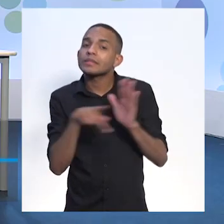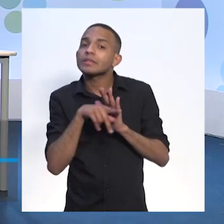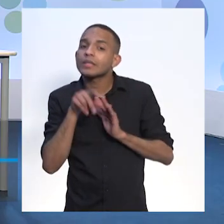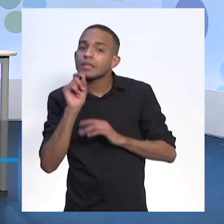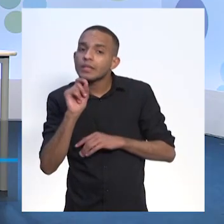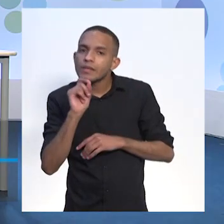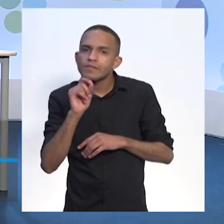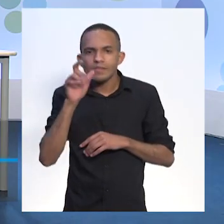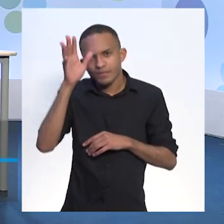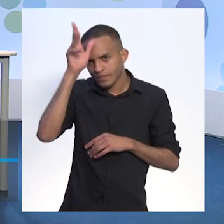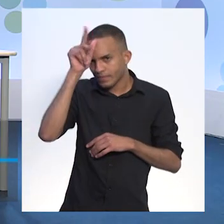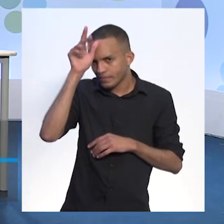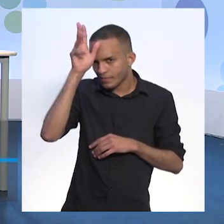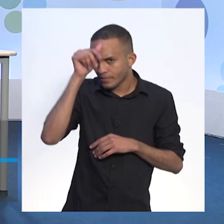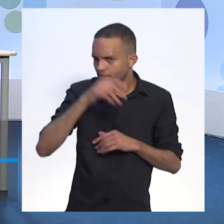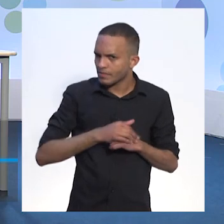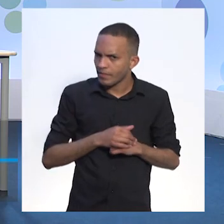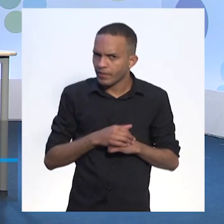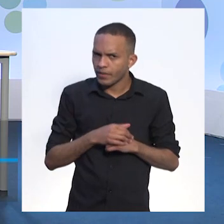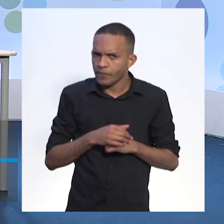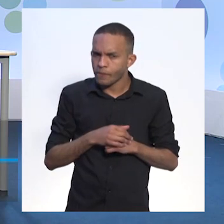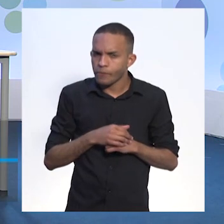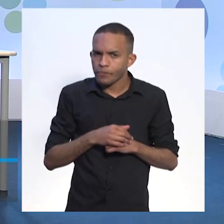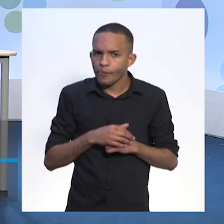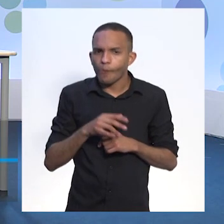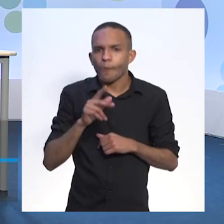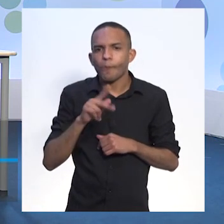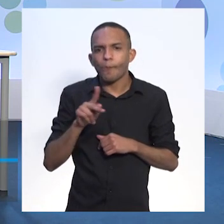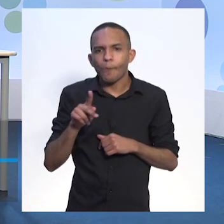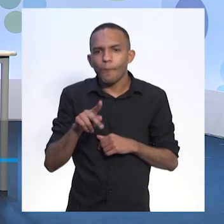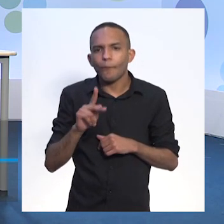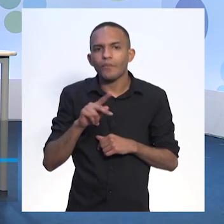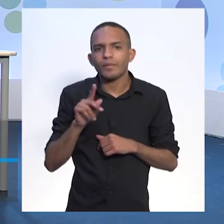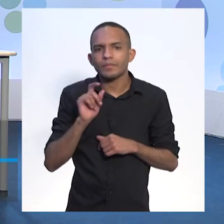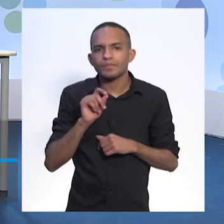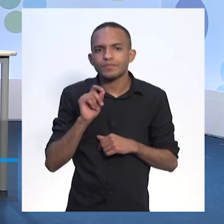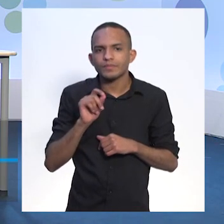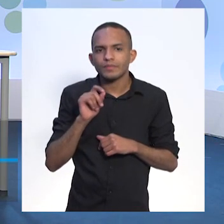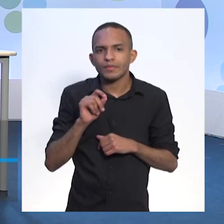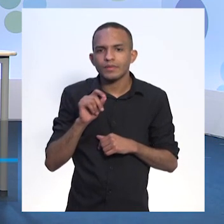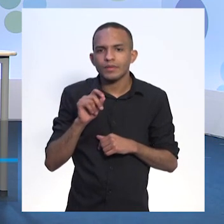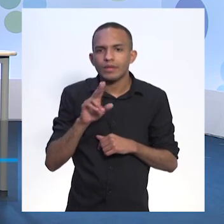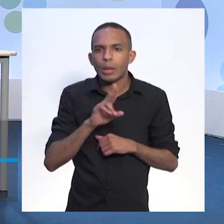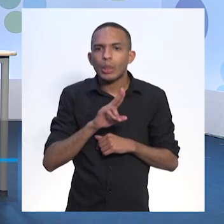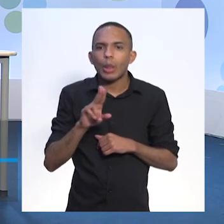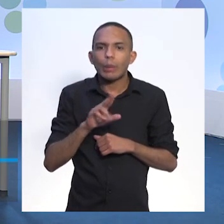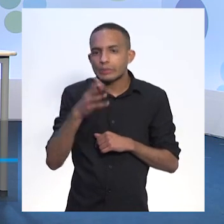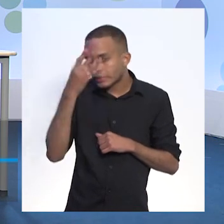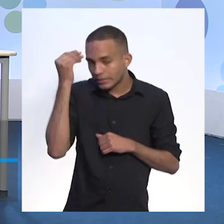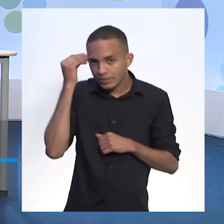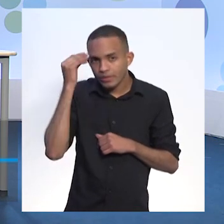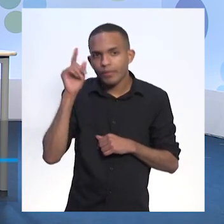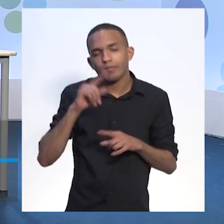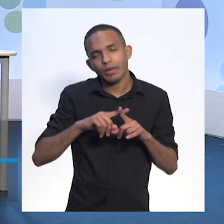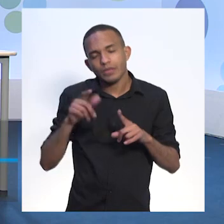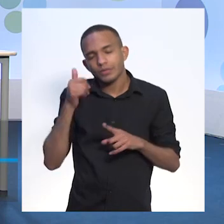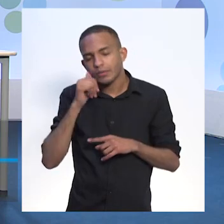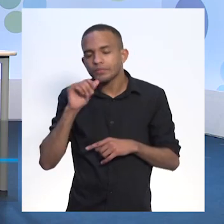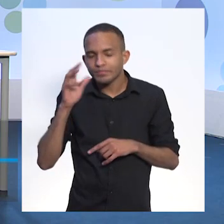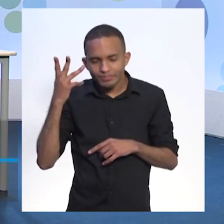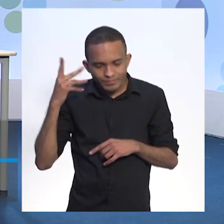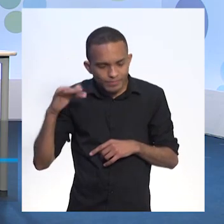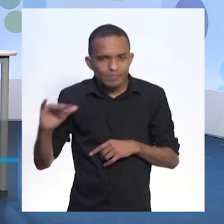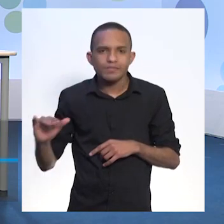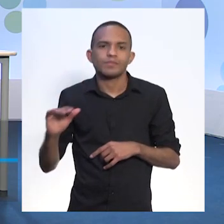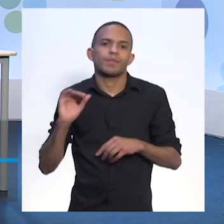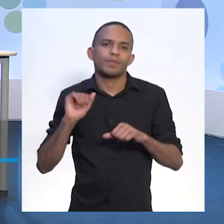a galinha. A Prolúcia colocou uma menina. A Prolúcia tá igual a mim, esqueceu o nome. Mas valeu, é uma menina.